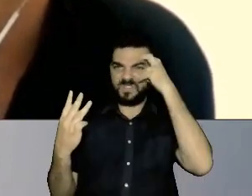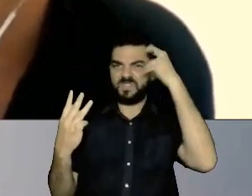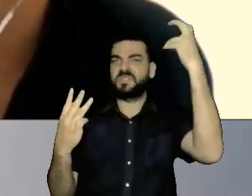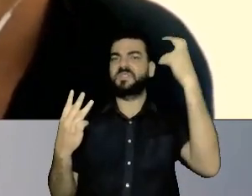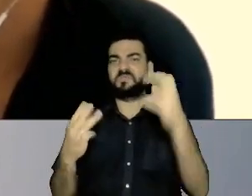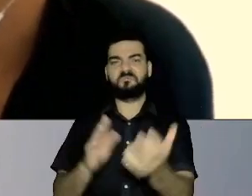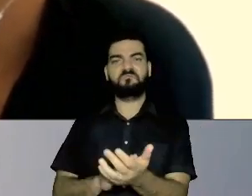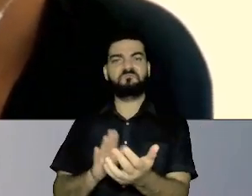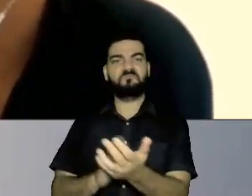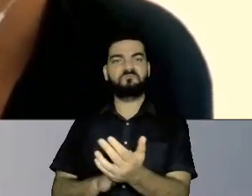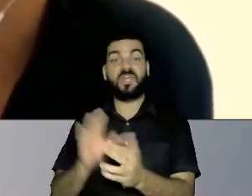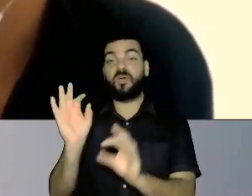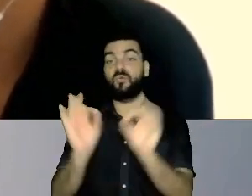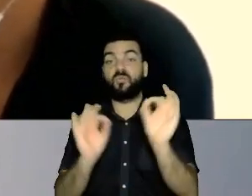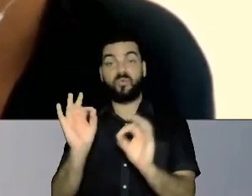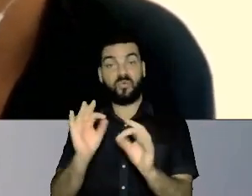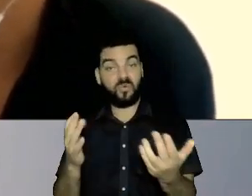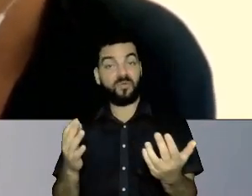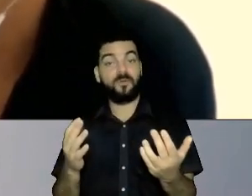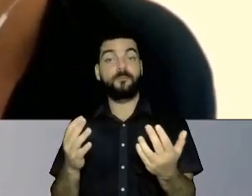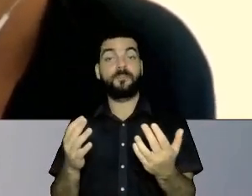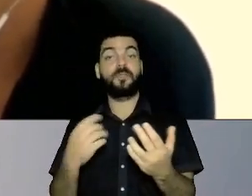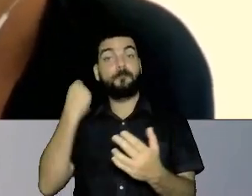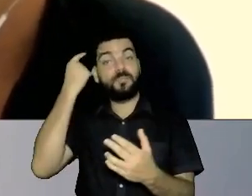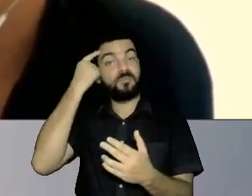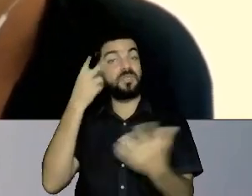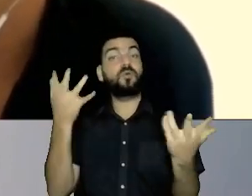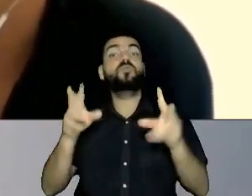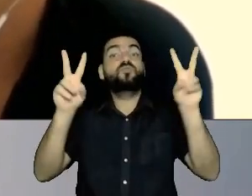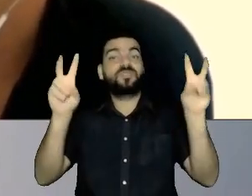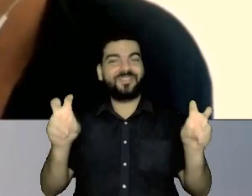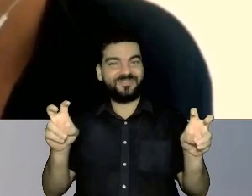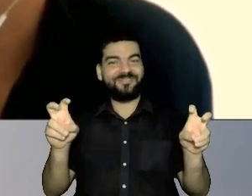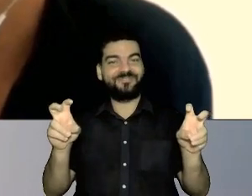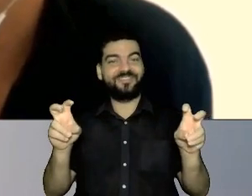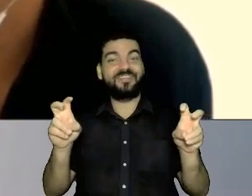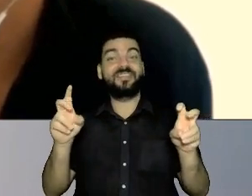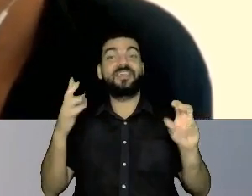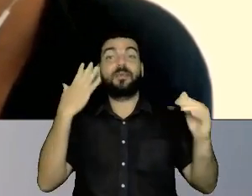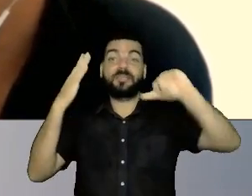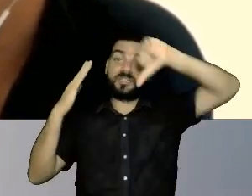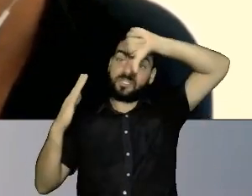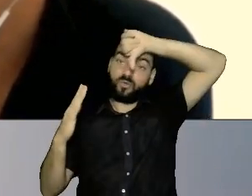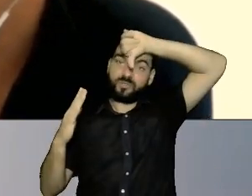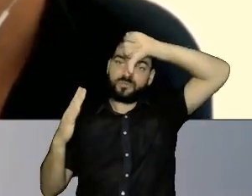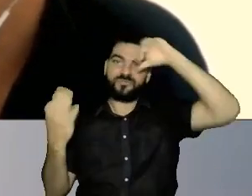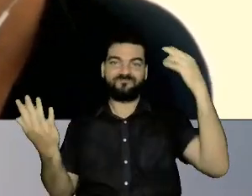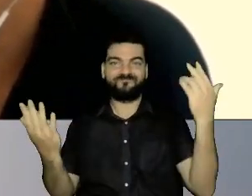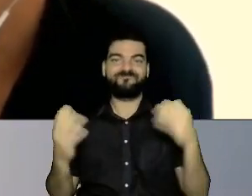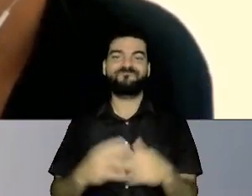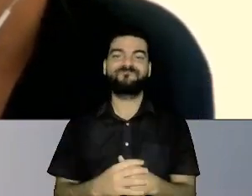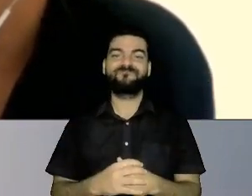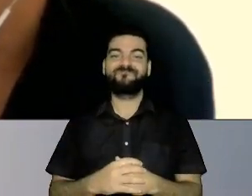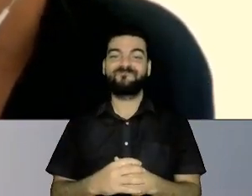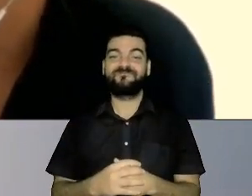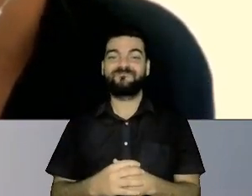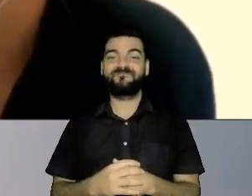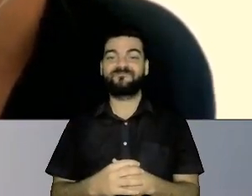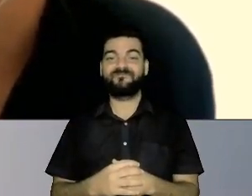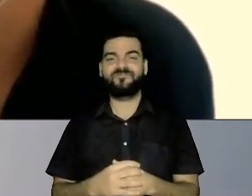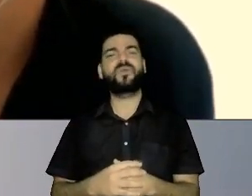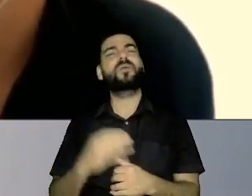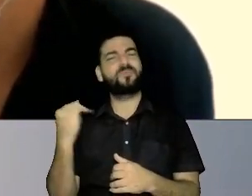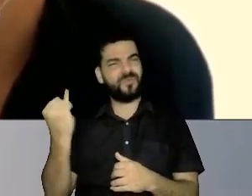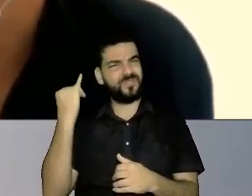que organizaram e tiveram essa ideia maravilhosa de desnudar estereótipos, né? É tão importante desnudar estereótipos,